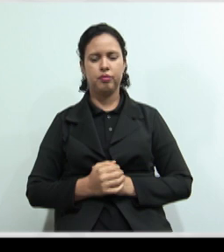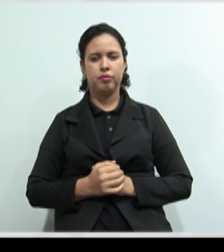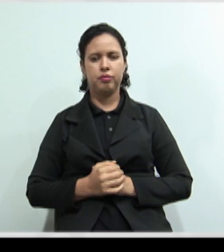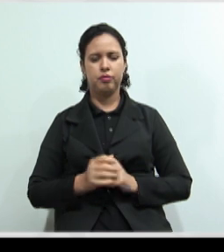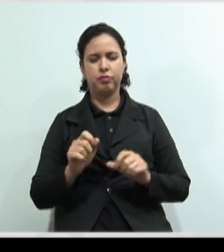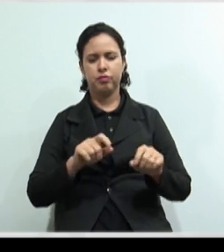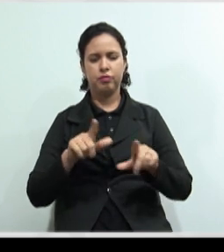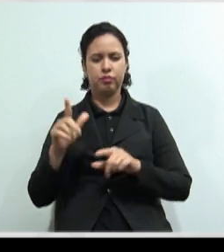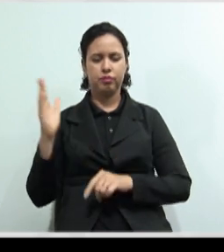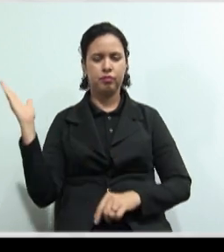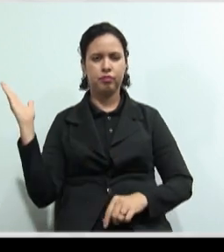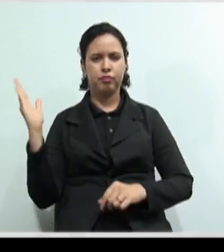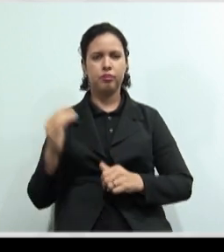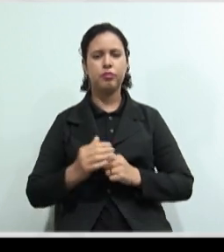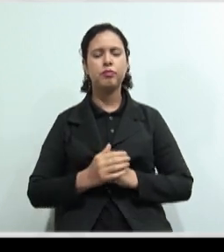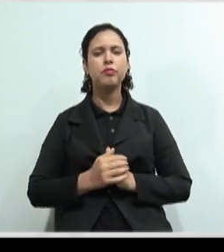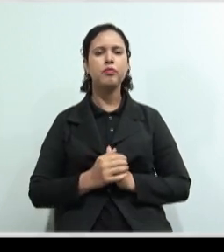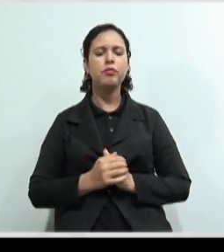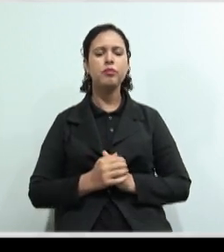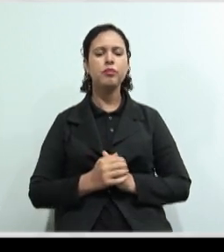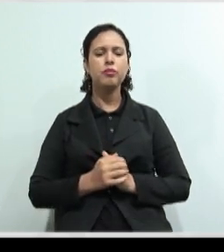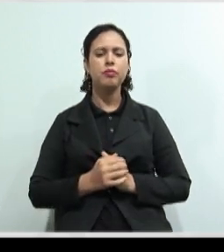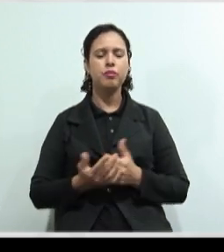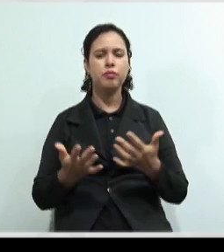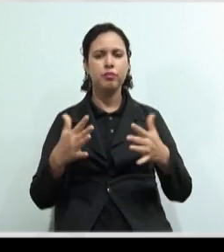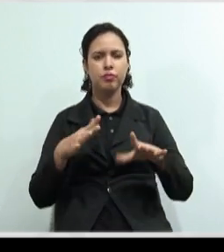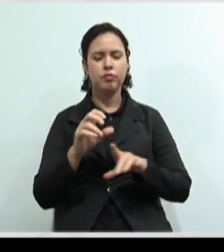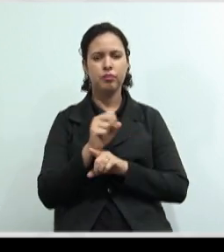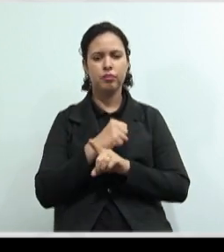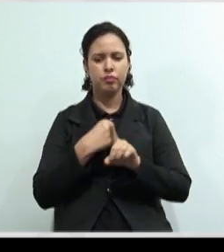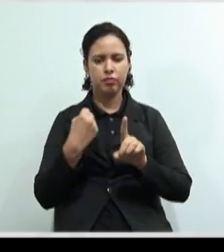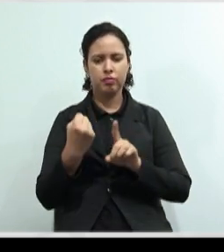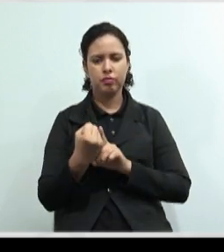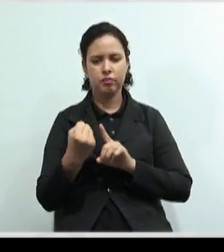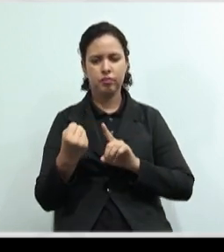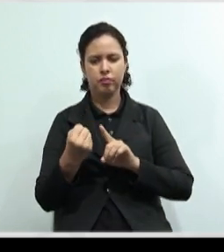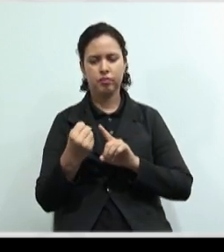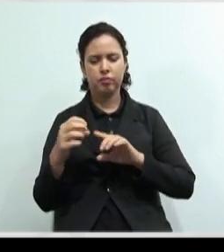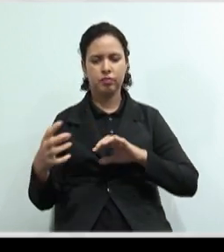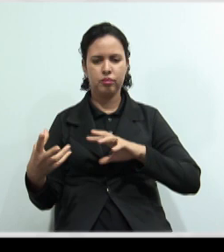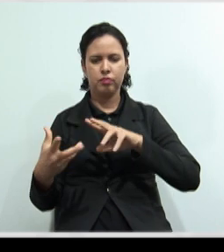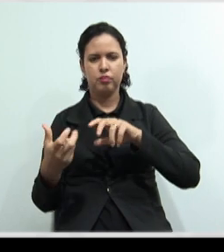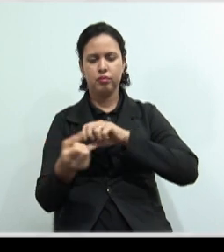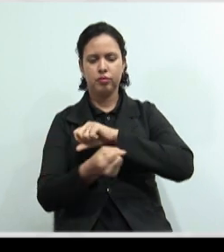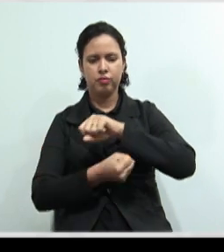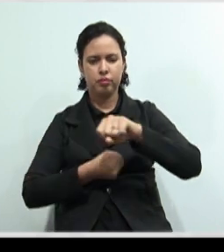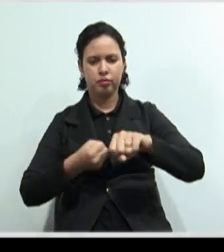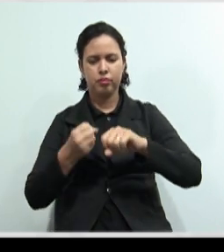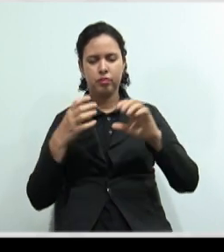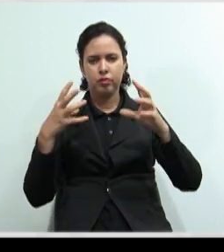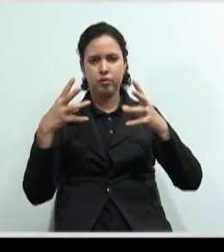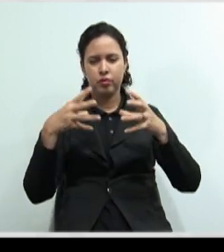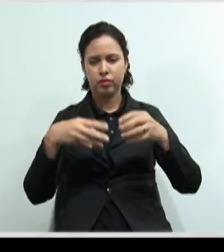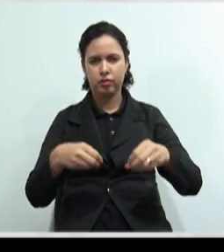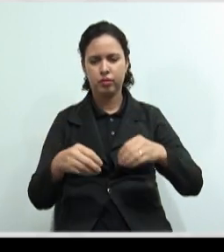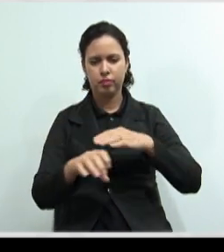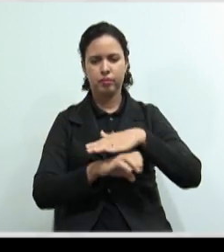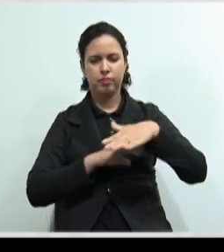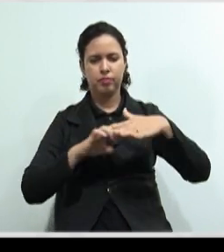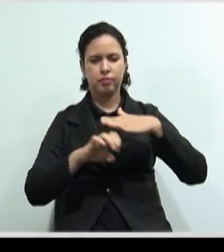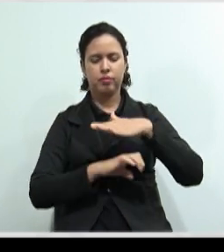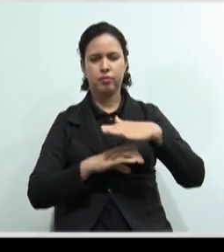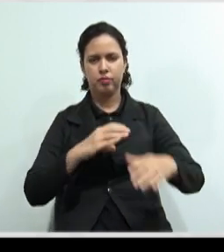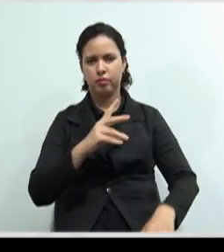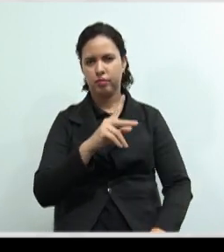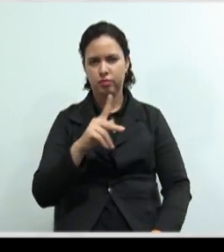slides, a gente vê aqui, falando ainda de inclusão social e sustentabilidade, que todas as organizações, cooperativas